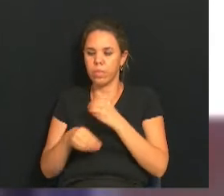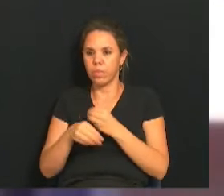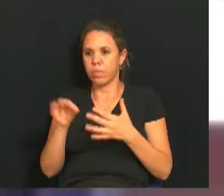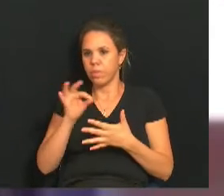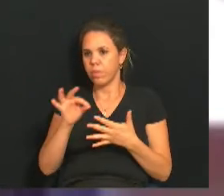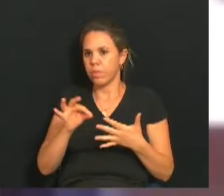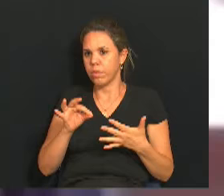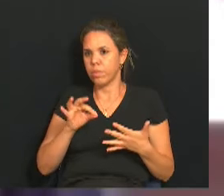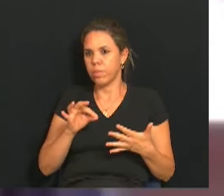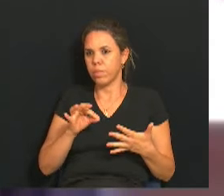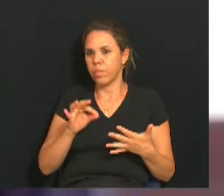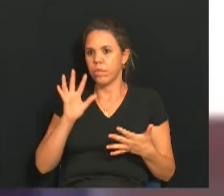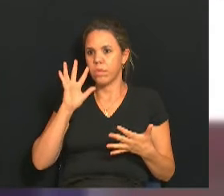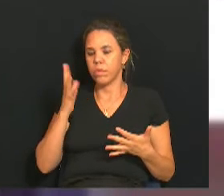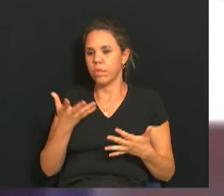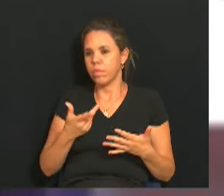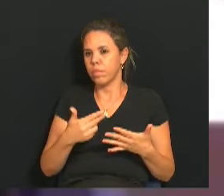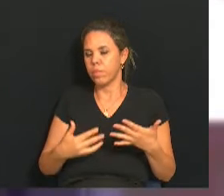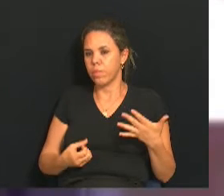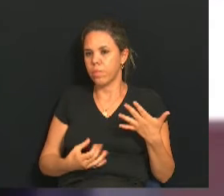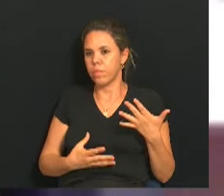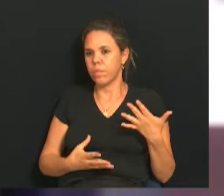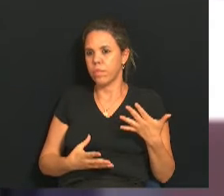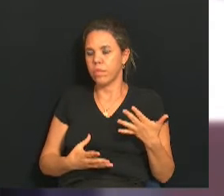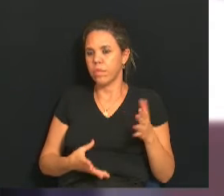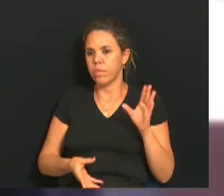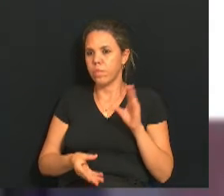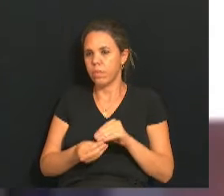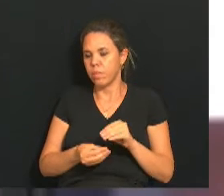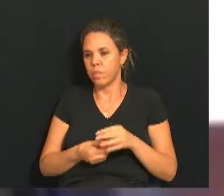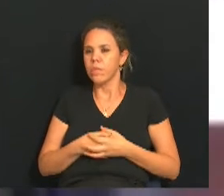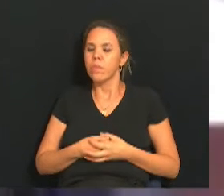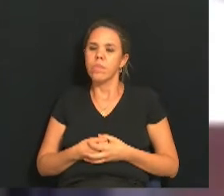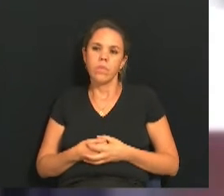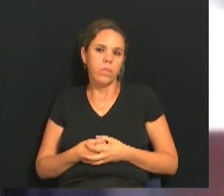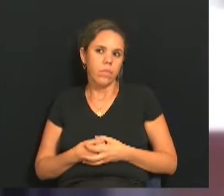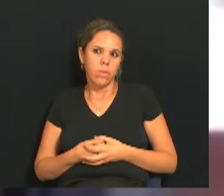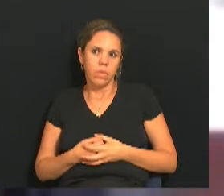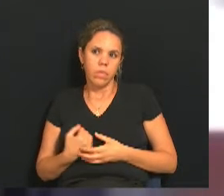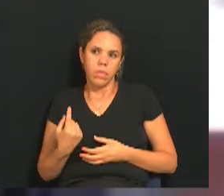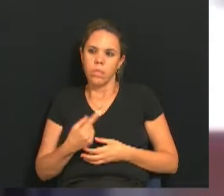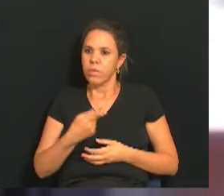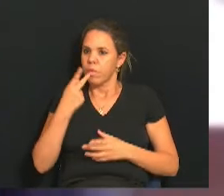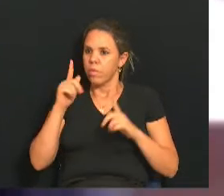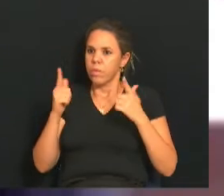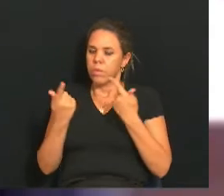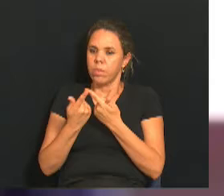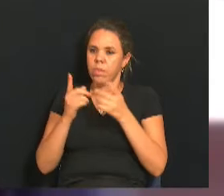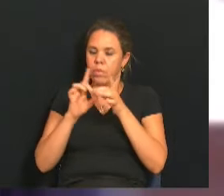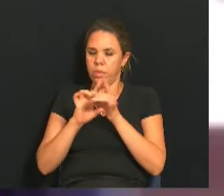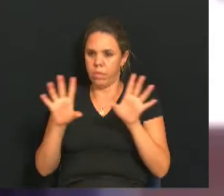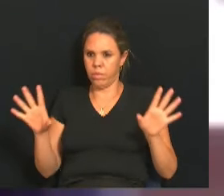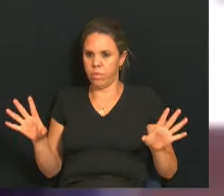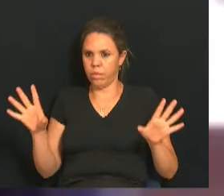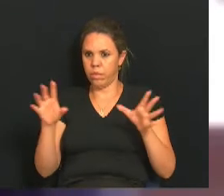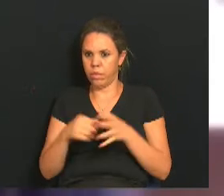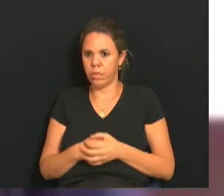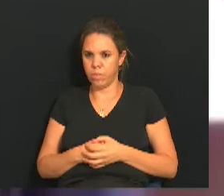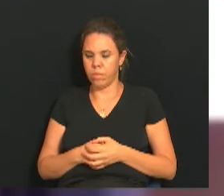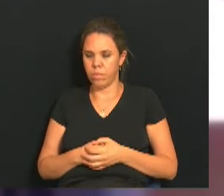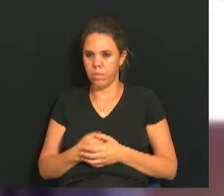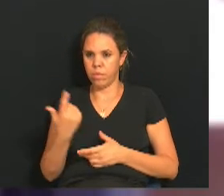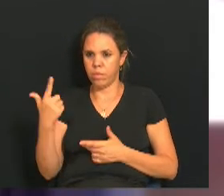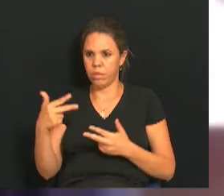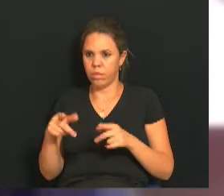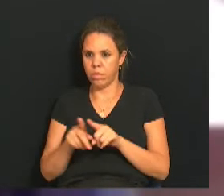tentar avançar em outros, na forma mais sucinta. Quando a gente fala de gestão democrática, entre outras coisas, a gente está